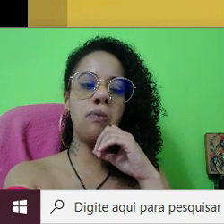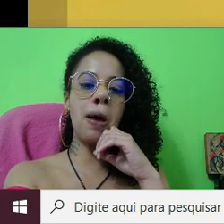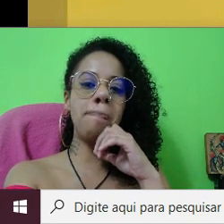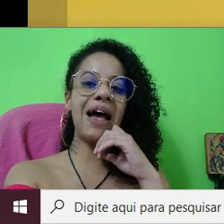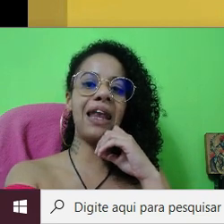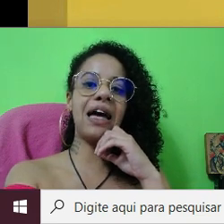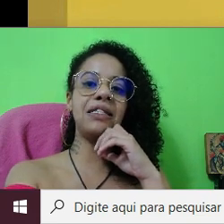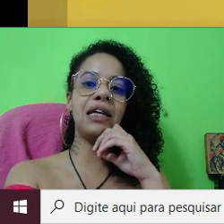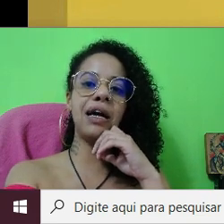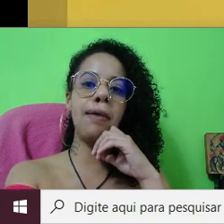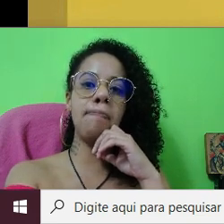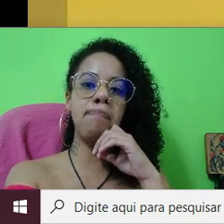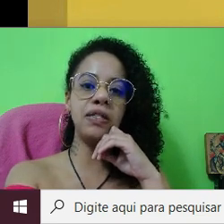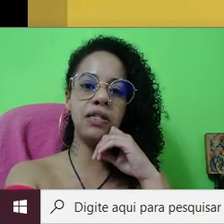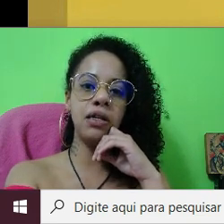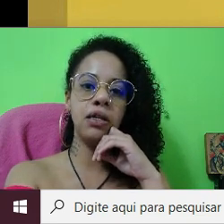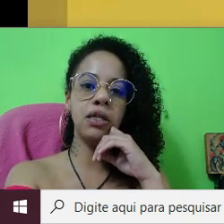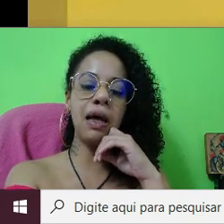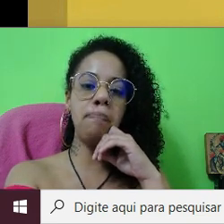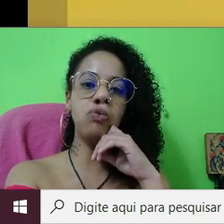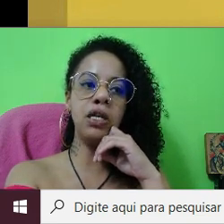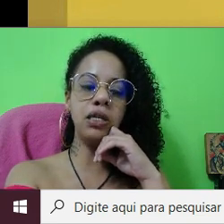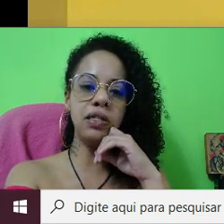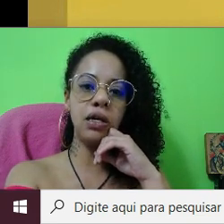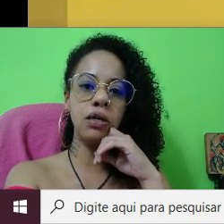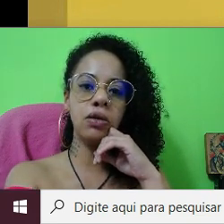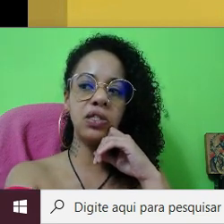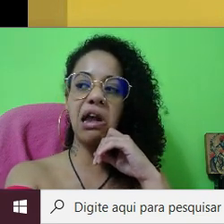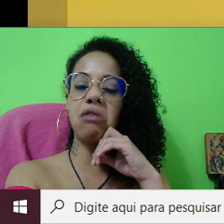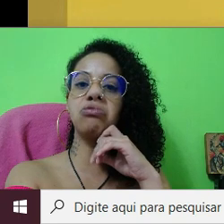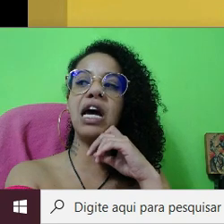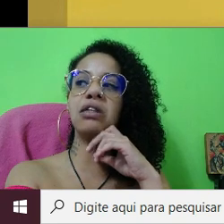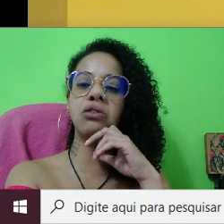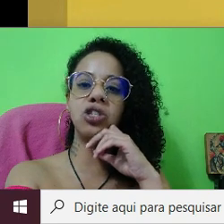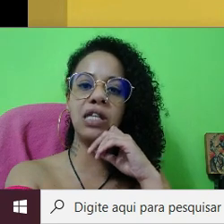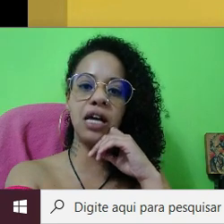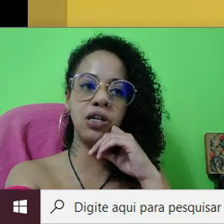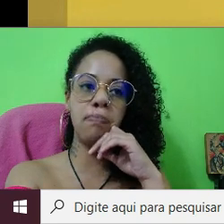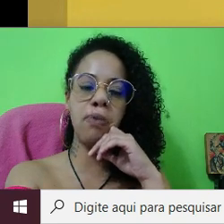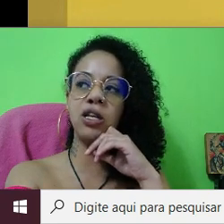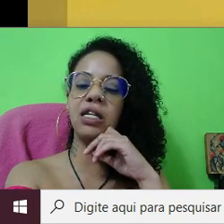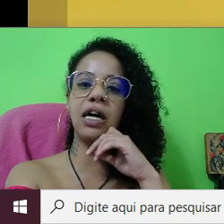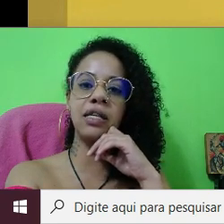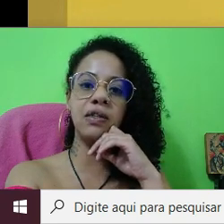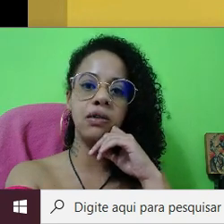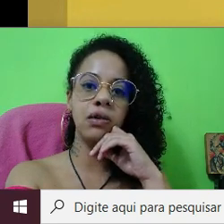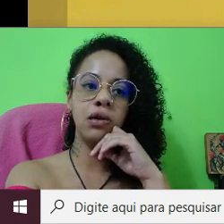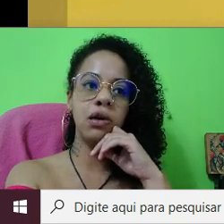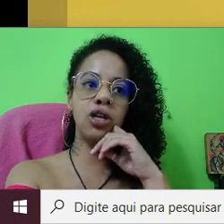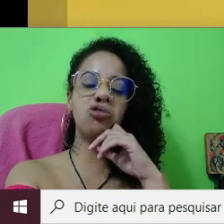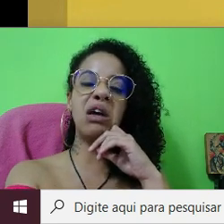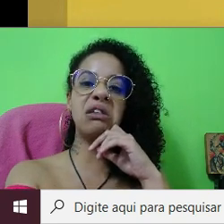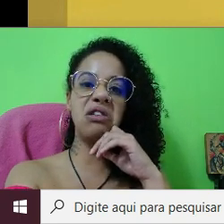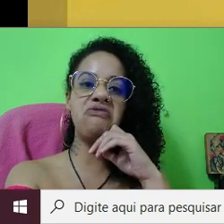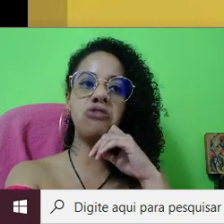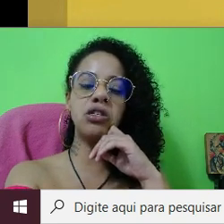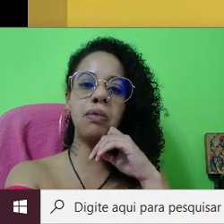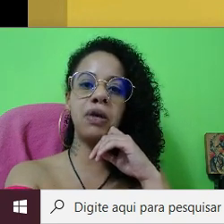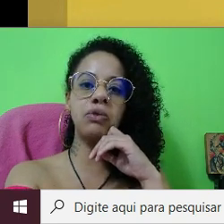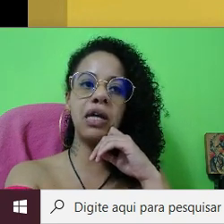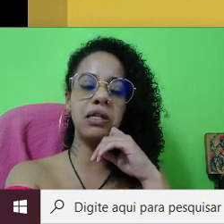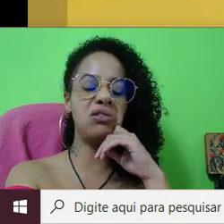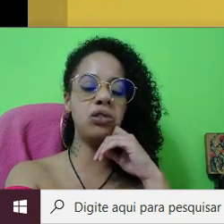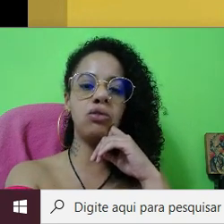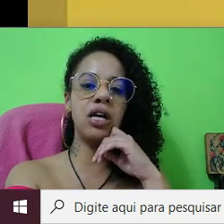teu filho toma uma balaça na cabeça da polícia sei lá com 10 anos de idade na porta de casa e tu ainda